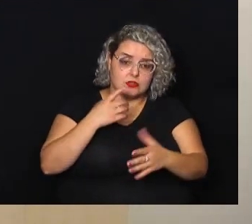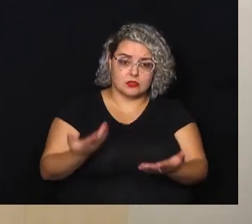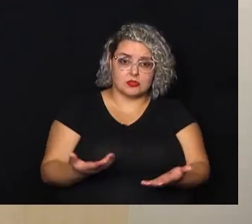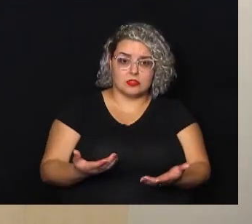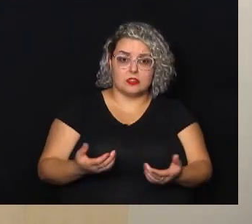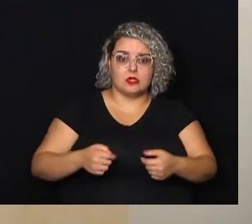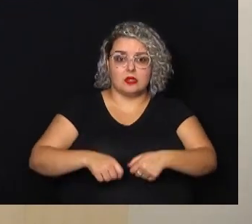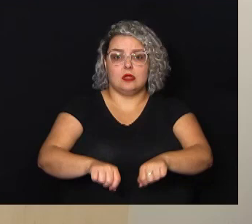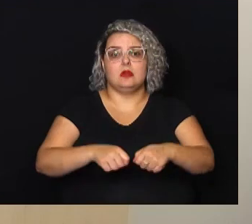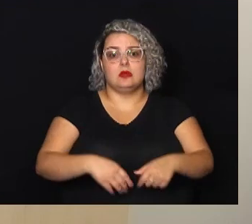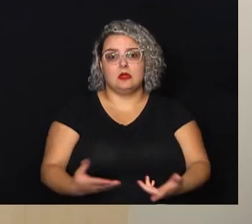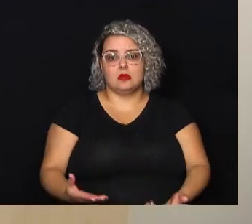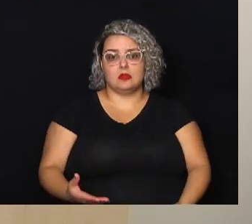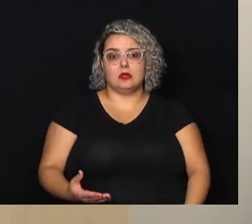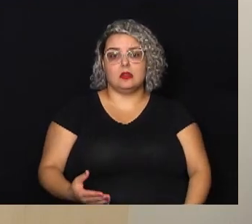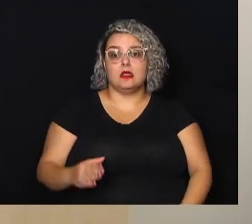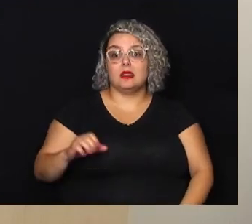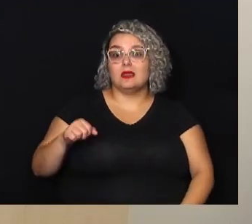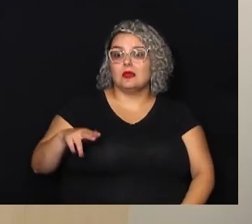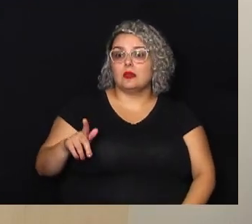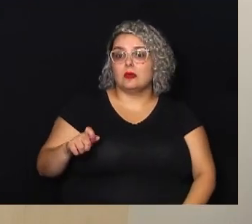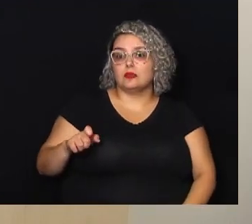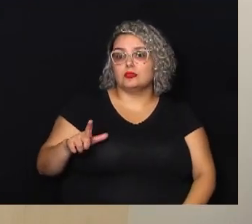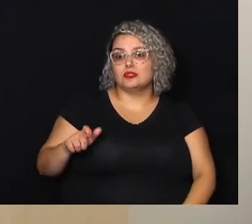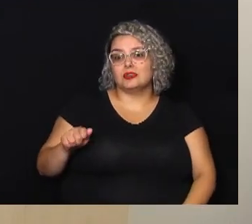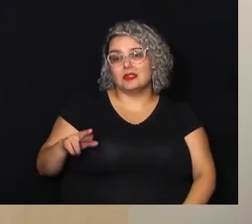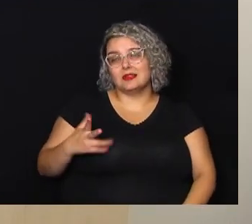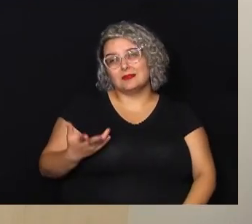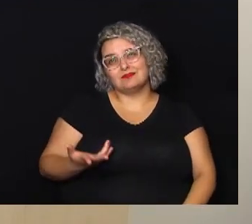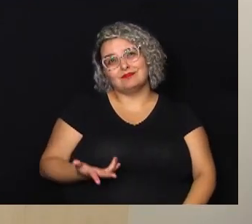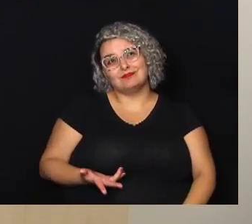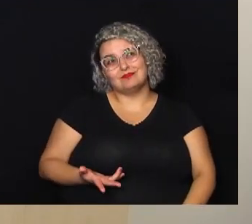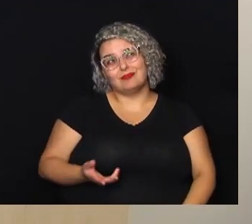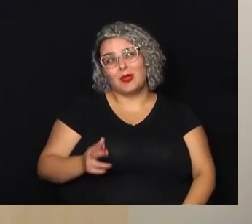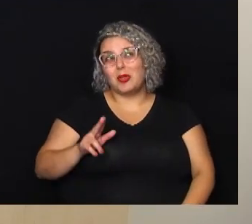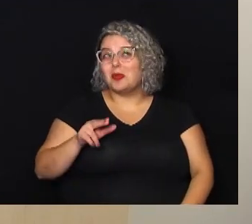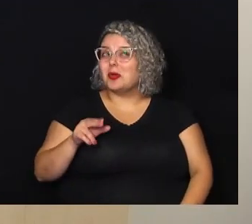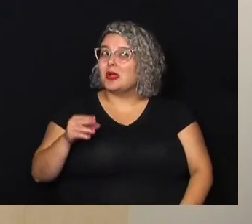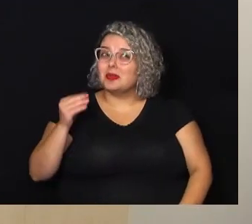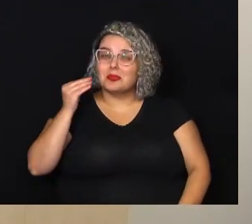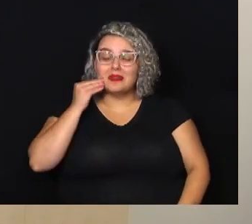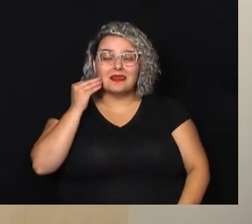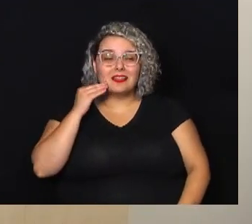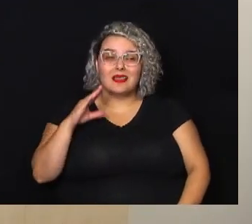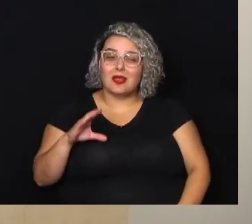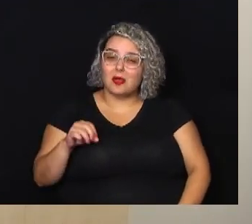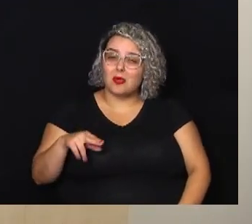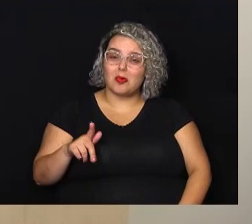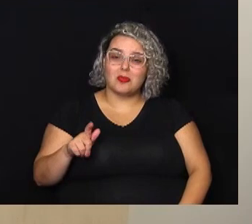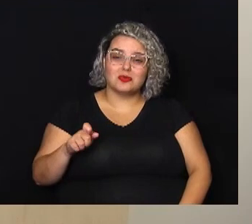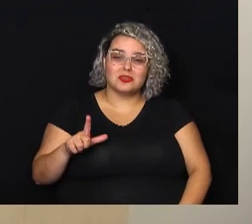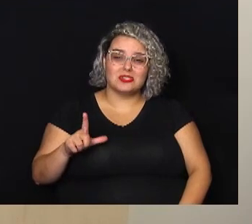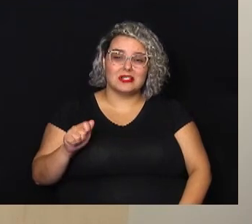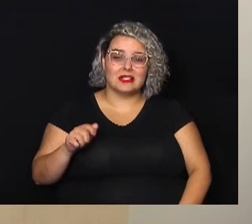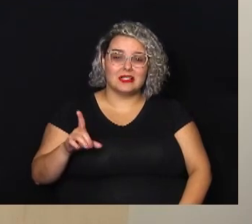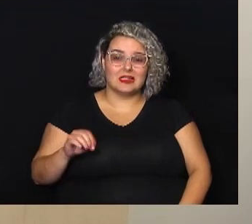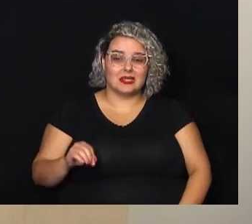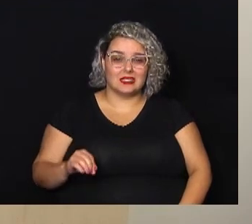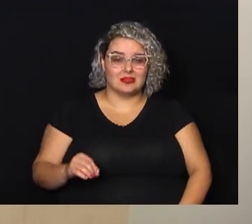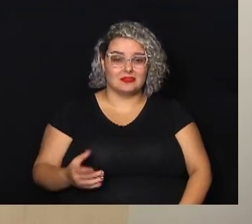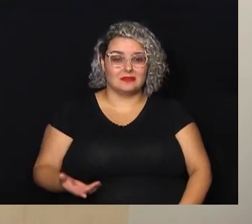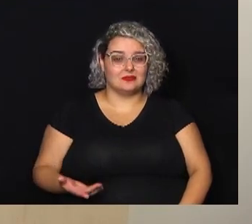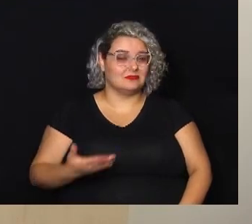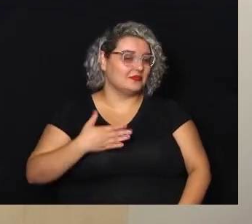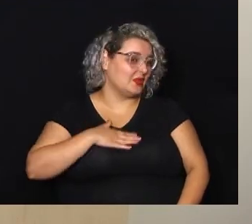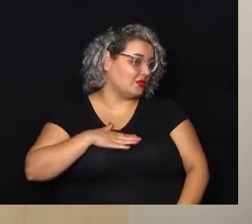abre mais bolachinhas. E congelar essa massa, pode? Congelar nunca testei. Eu não sou muito